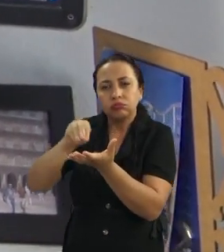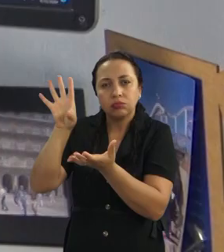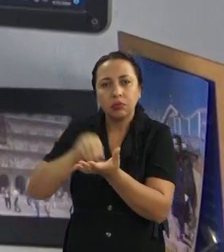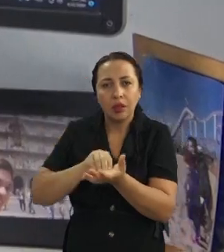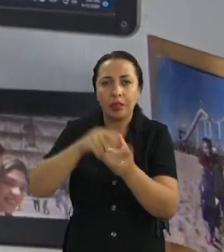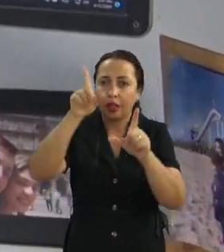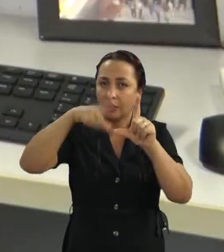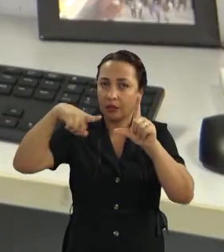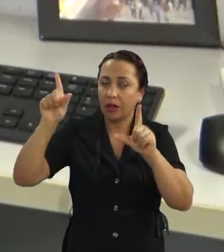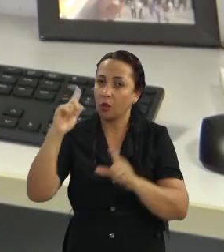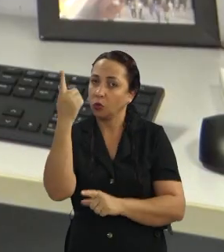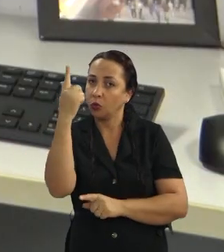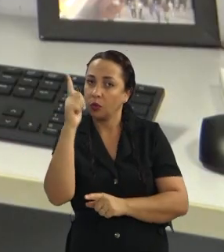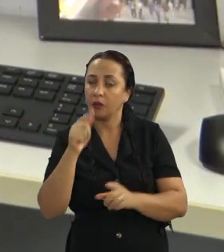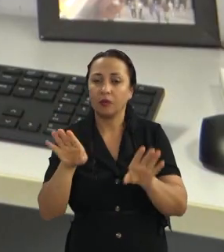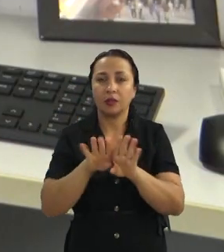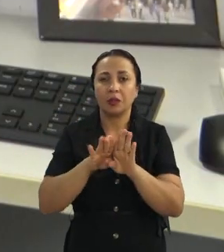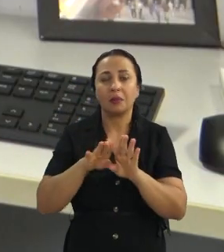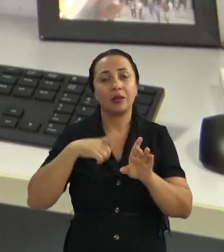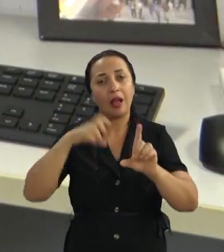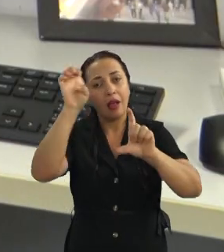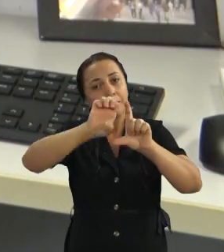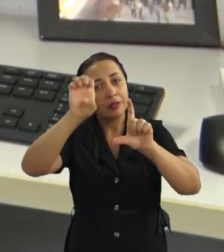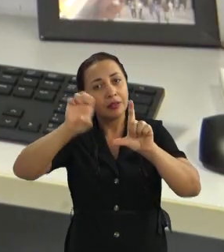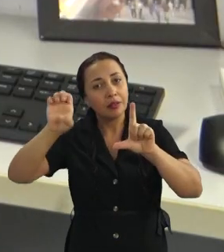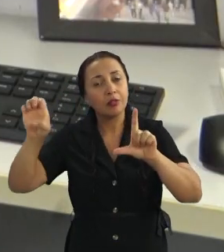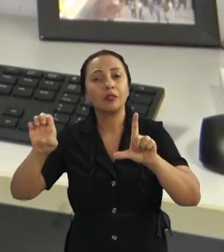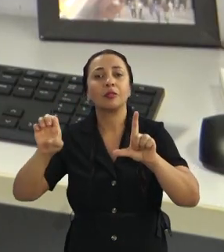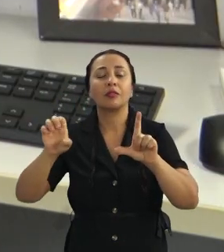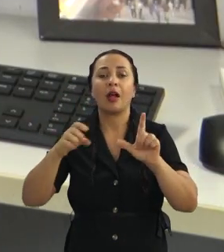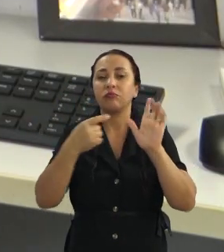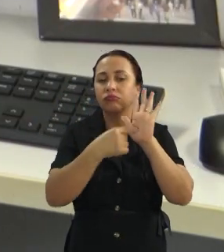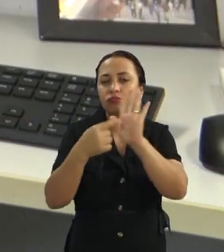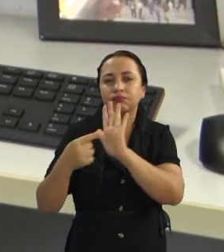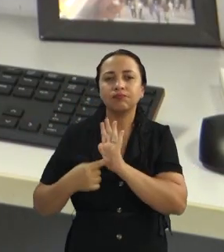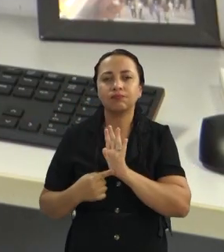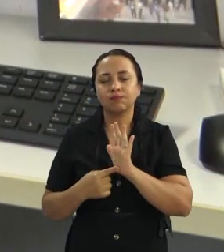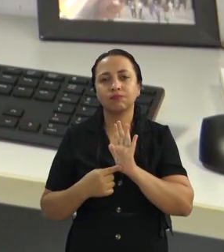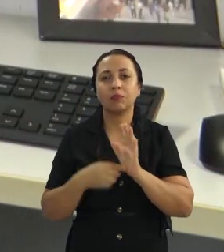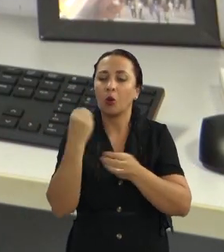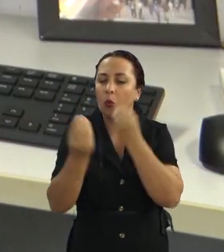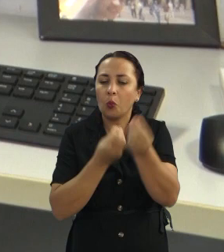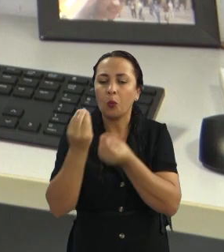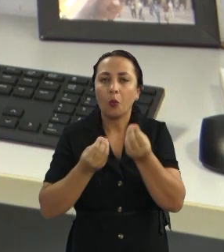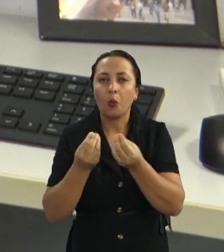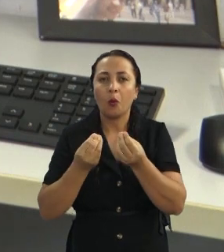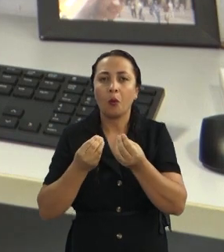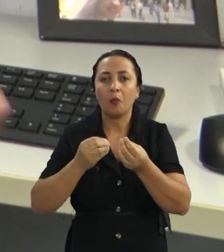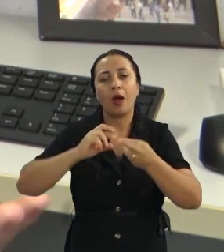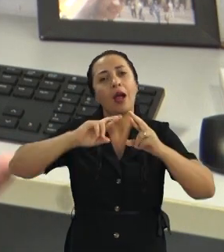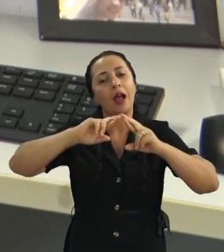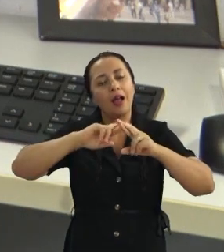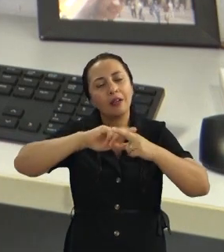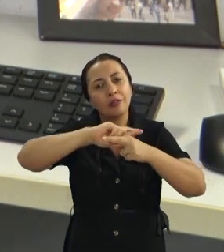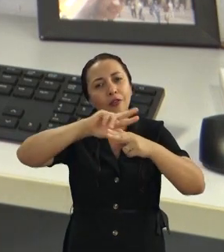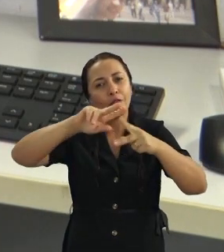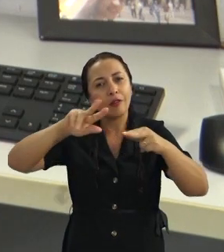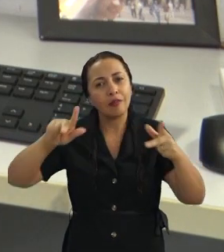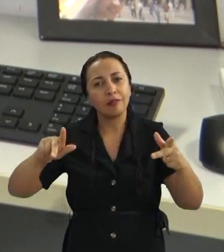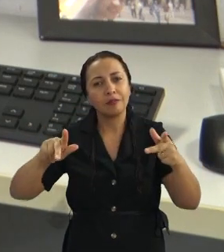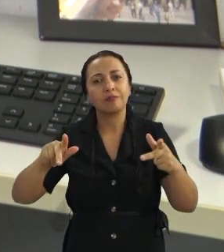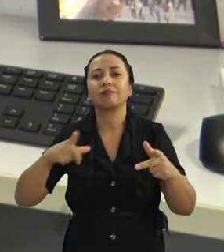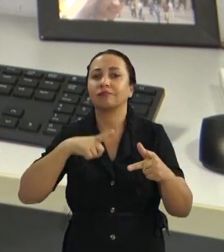dados geográficos e, a partir disso, extrair algumas estatísticas, né, extrair alguns indicadores de como a diversidade de espécies